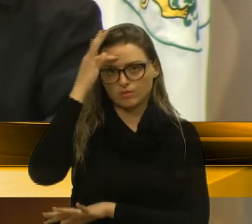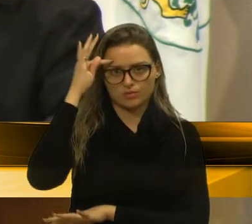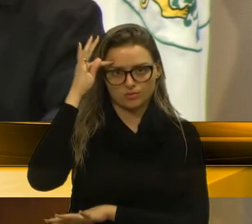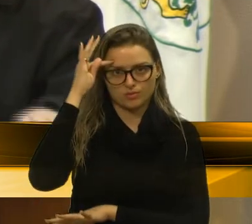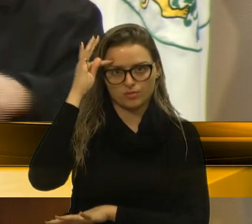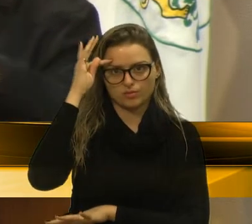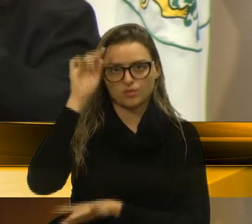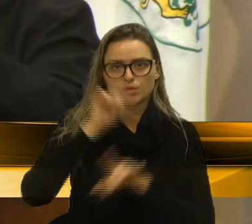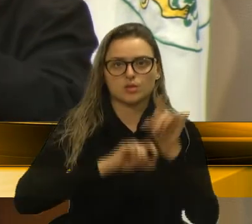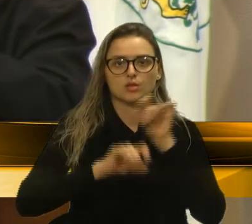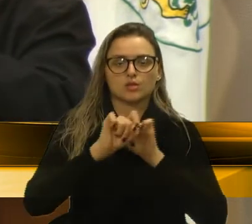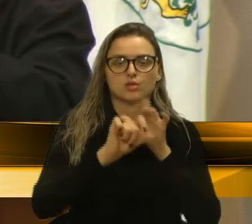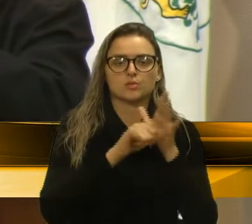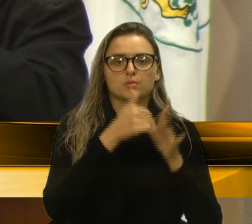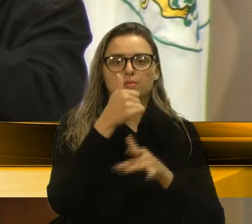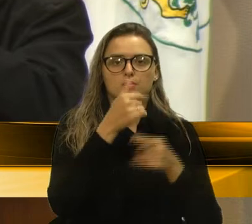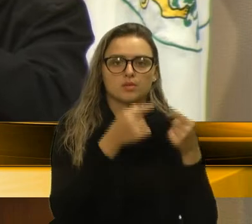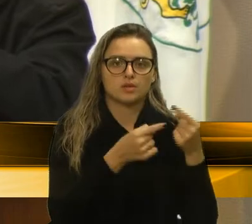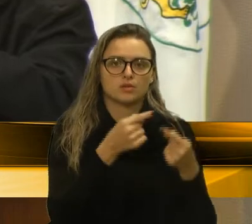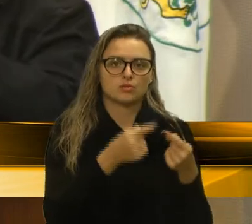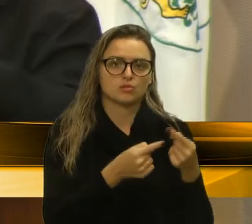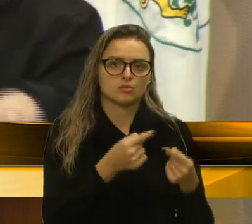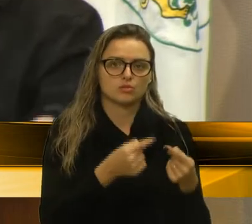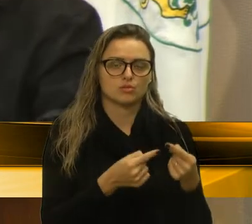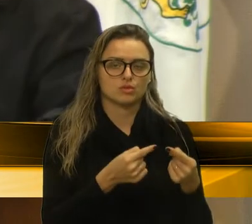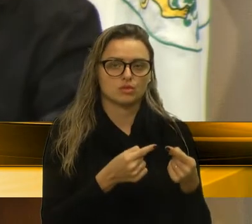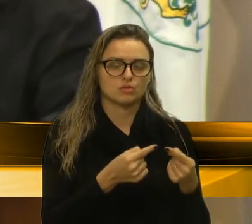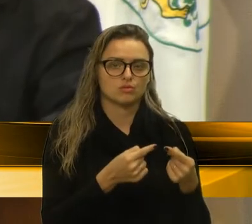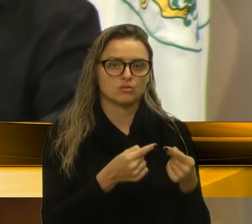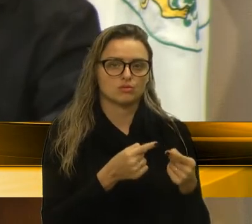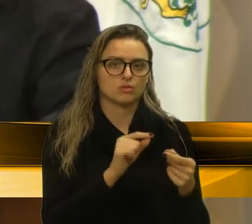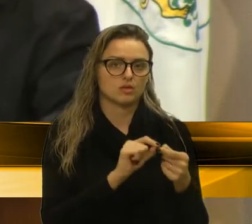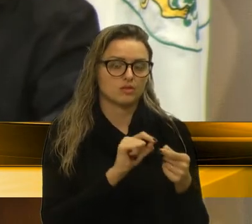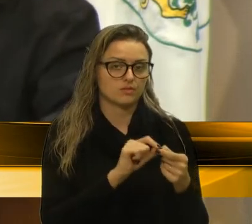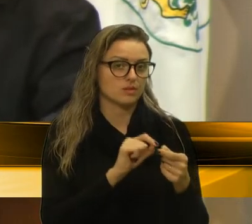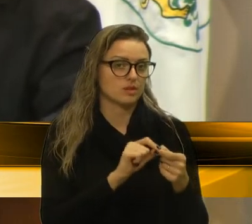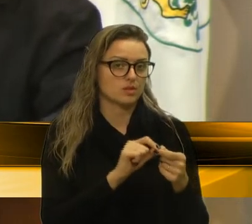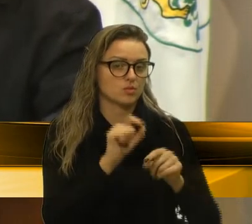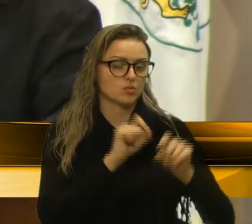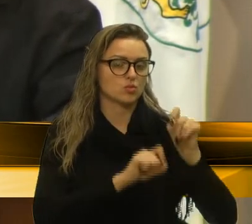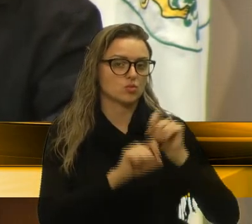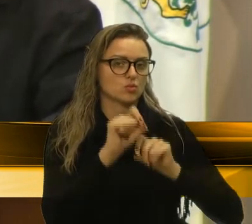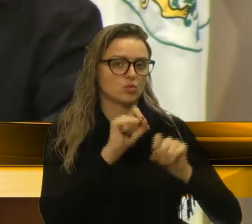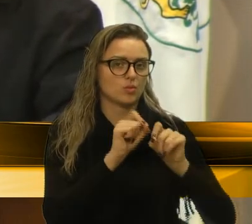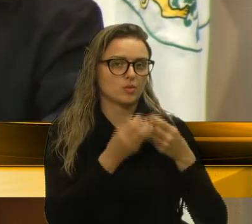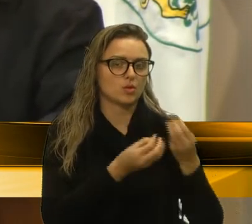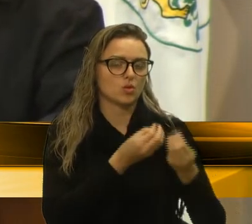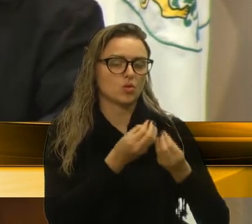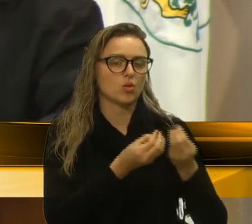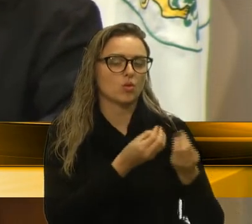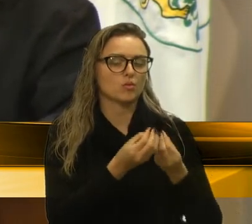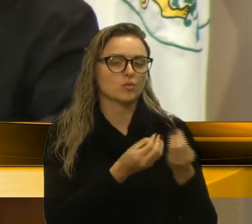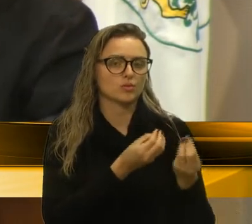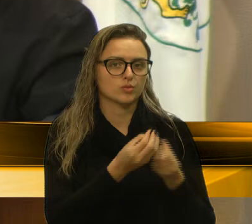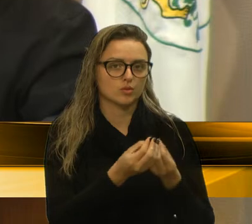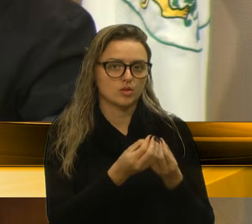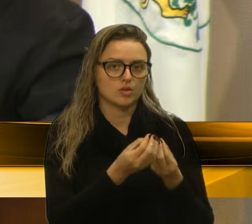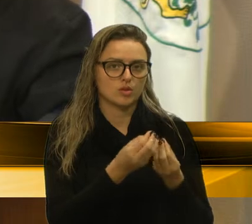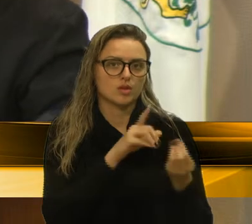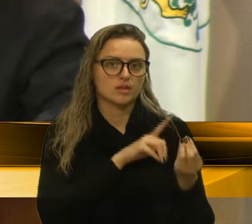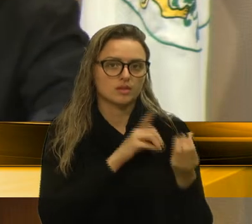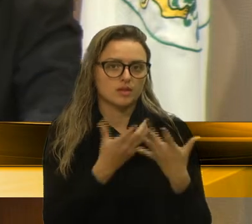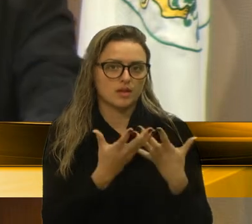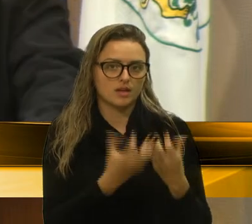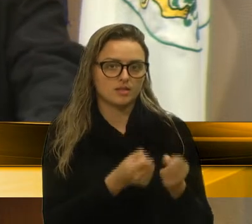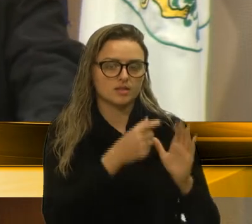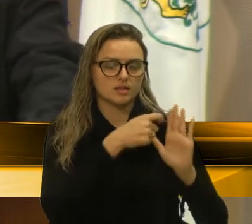da primeira discussão que fizemos com relação à possibilidade de eventualmente ser acolhido o